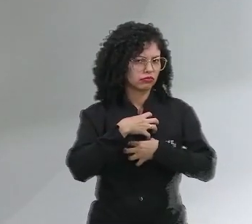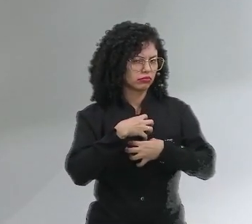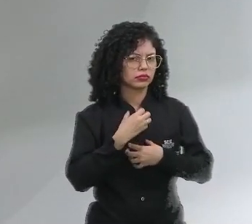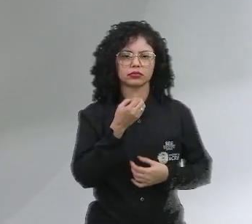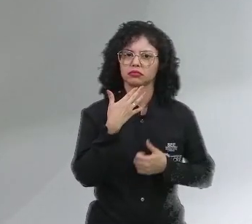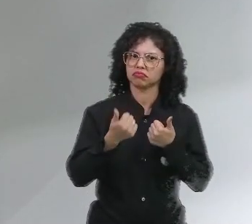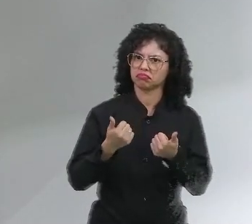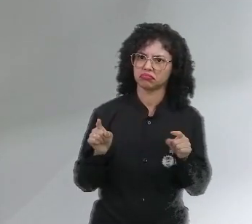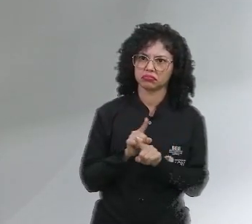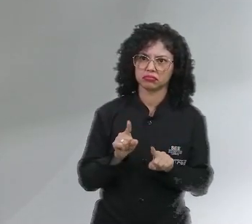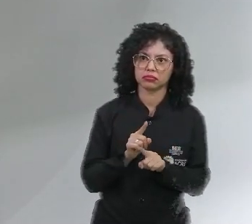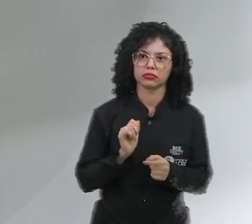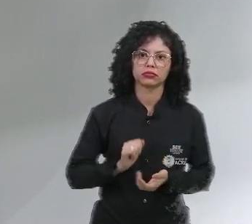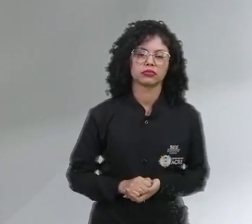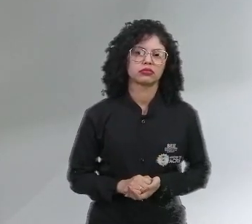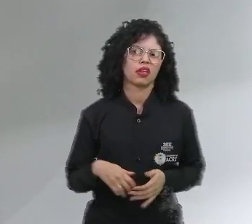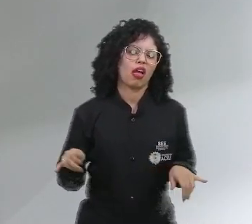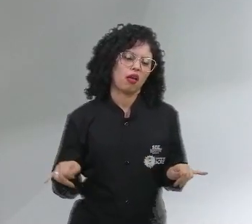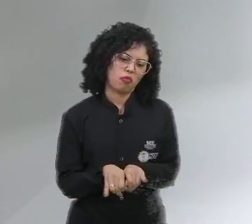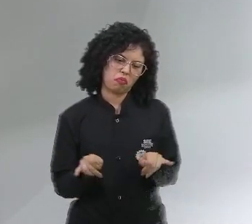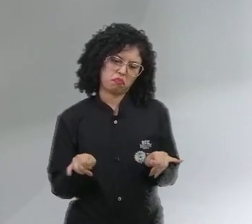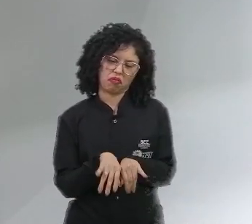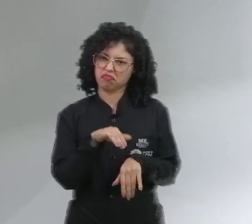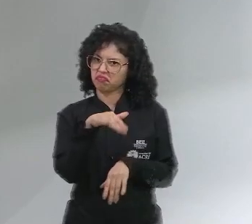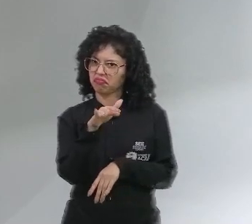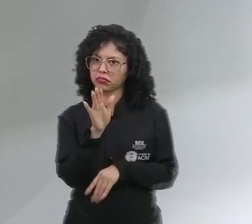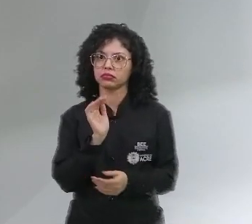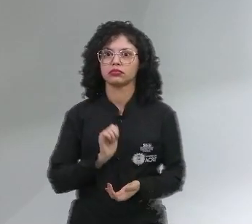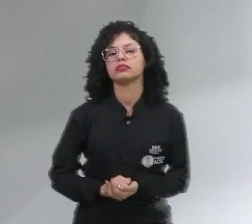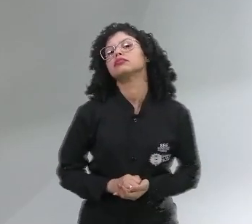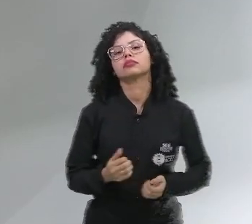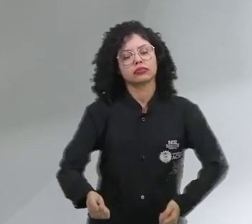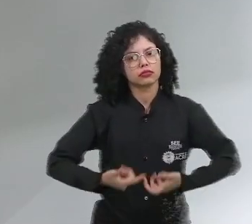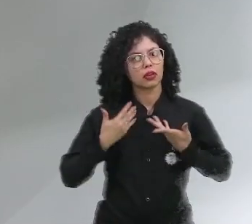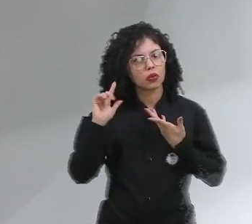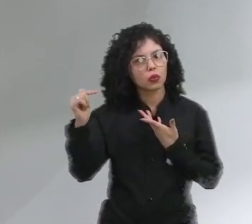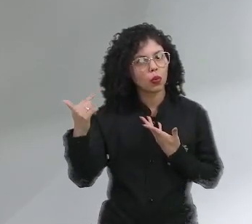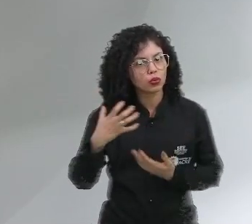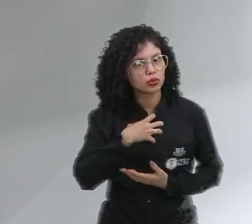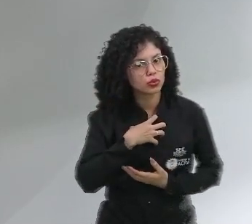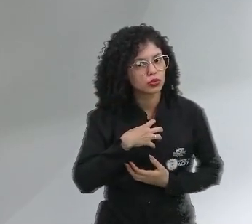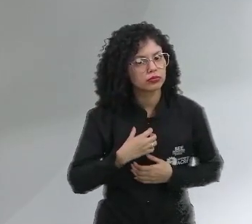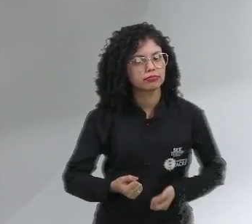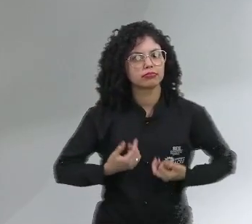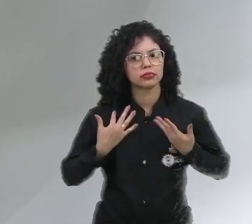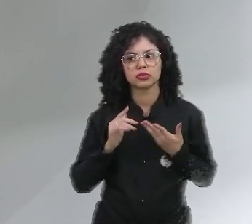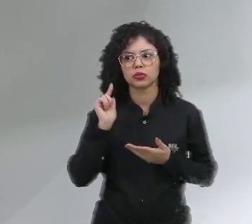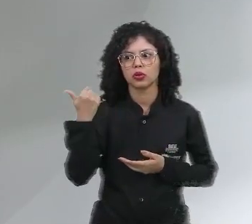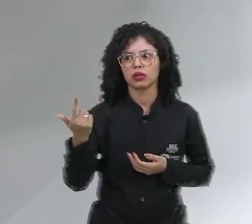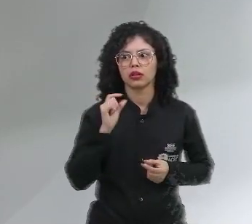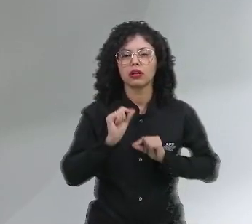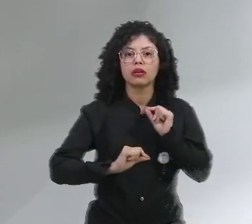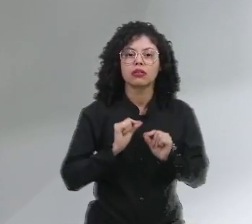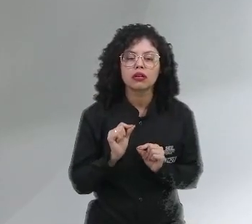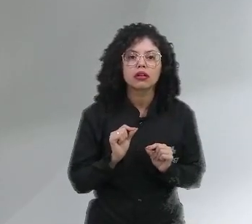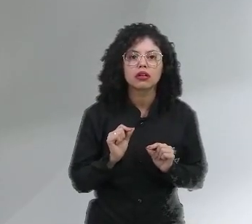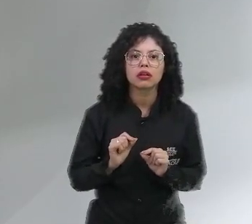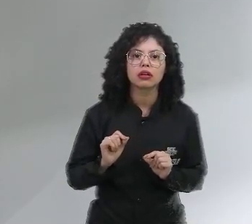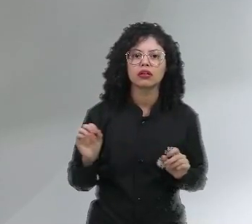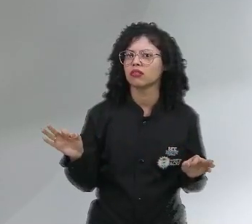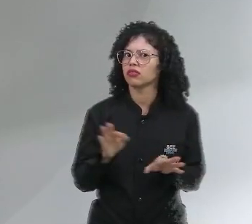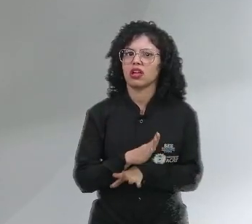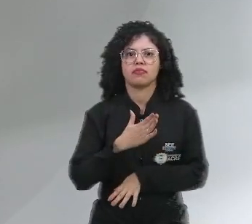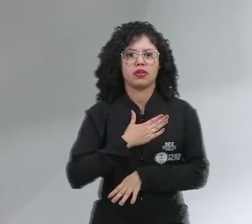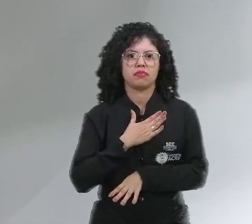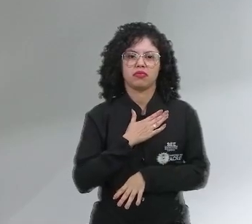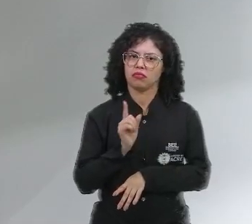bem. Ah, isso é besteira. Oxe, a emoção do outro, o sentimento do outro é uma questão do outro e não cabe a mim dizer se